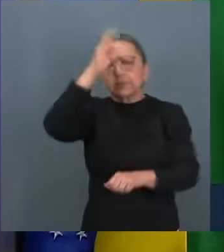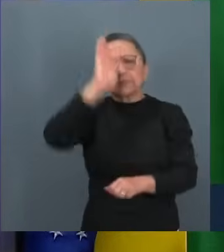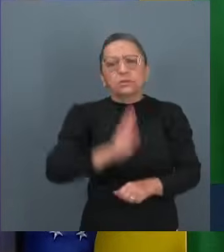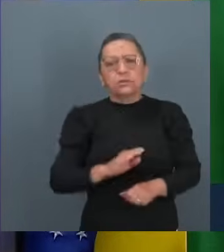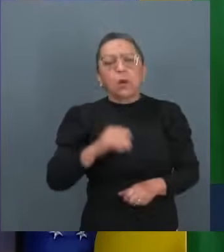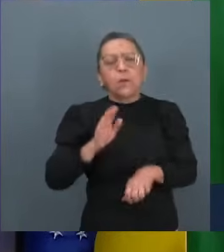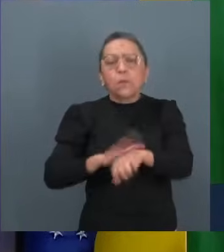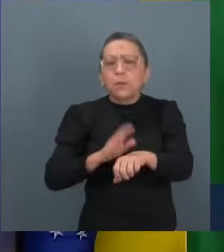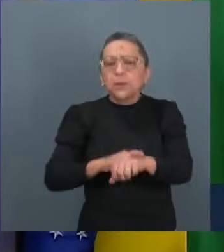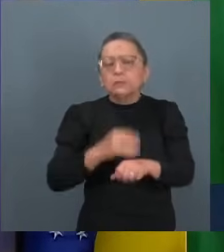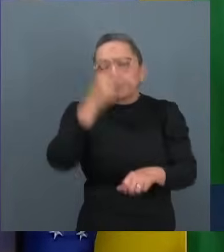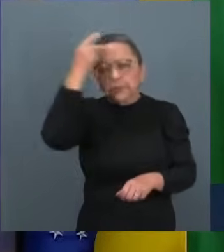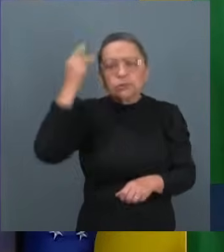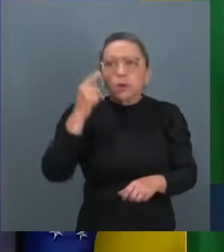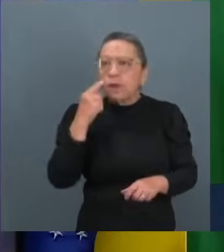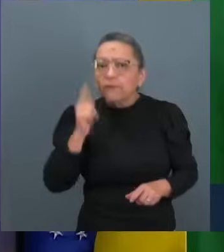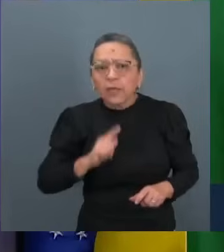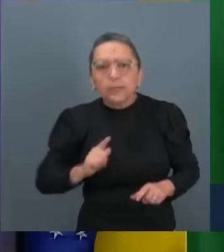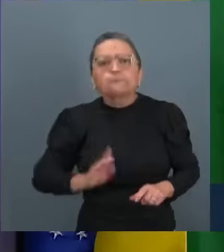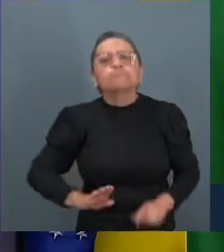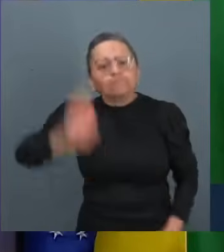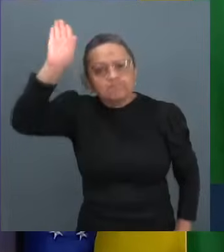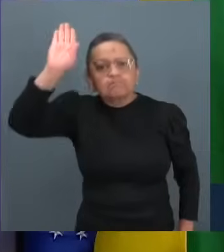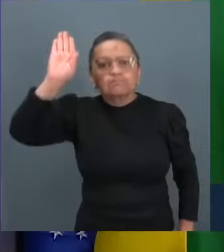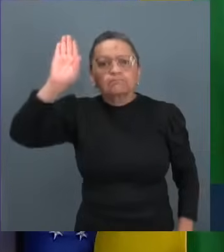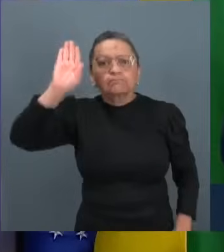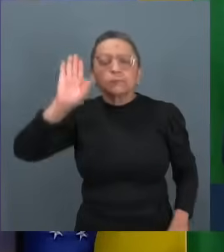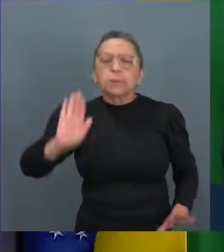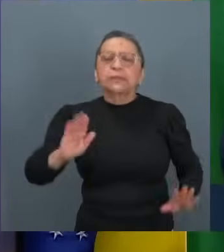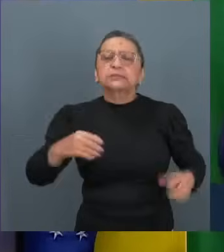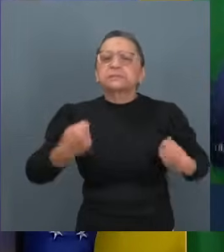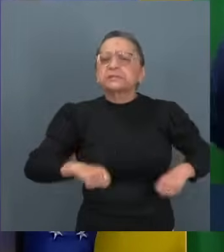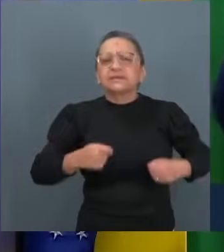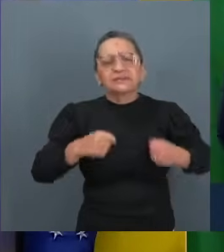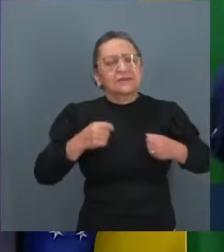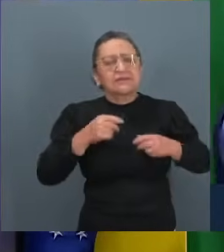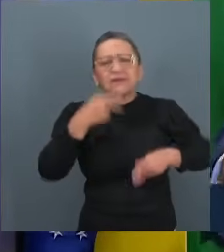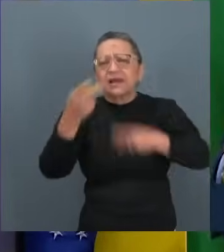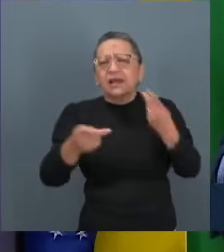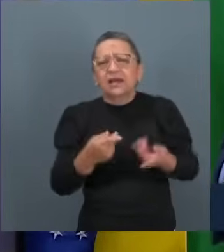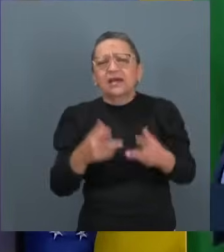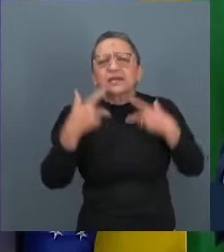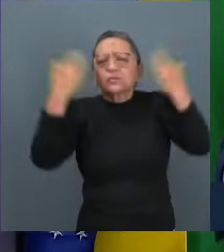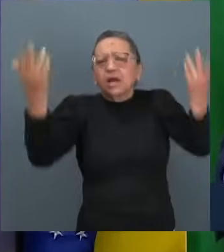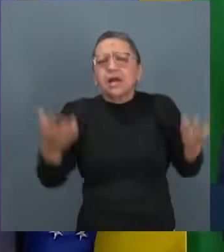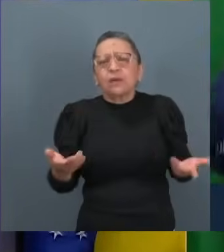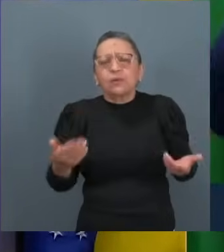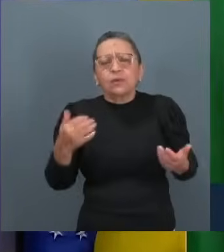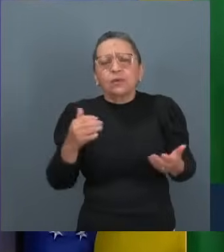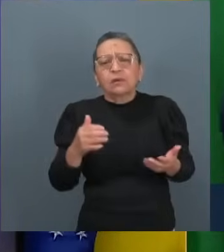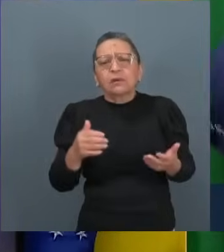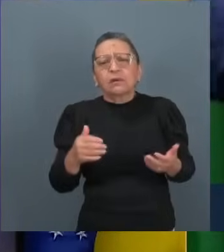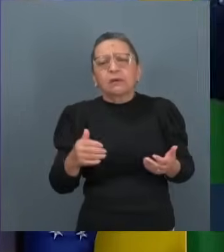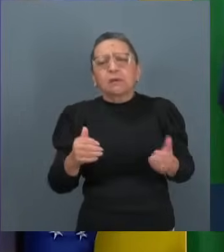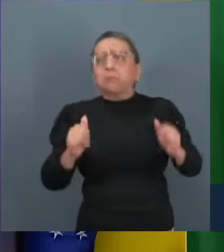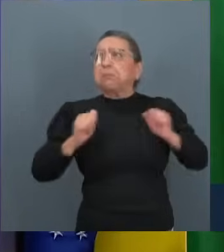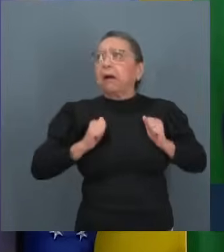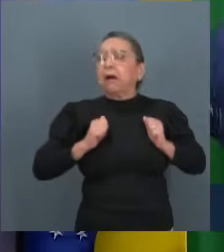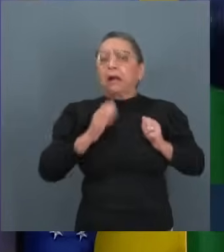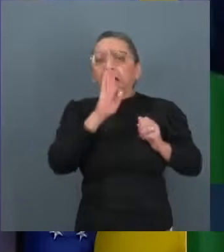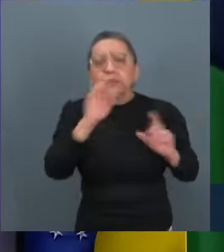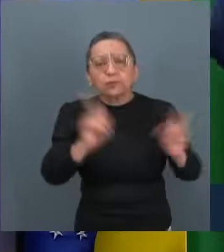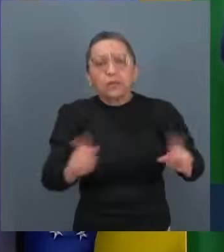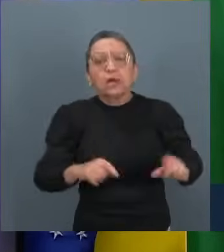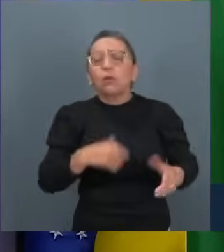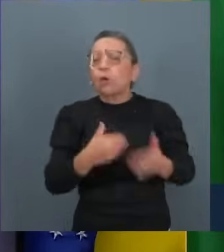se manifestarem, de forma ordeira, pacífica, mas se manifestarem naturalmente, nas suas famílias, nas suas